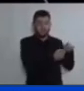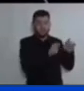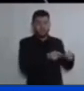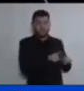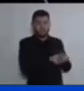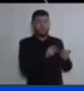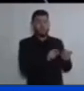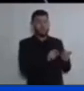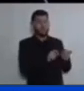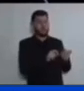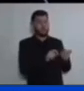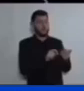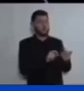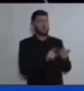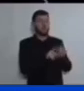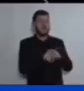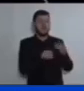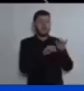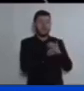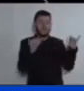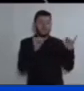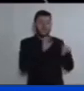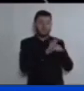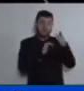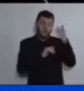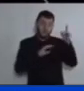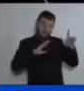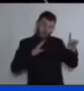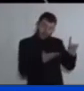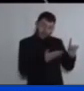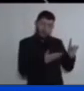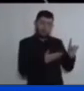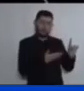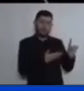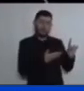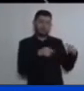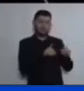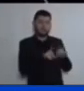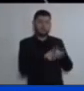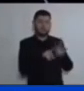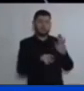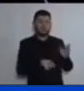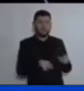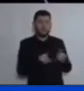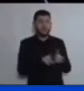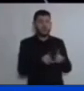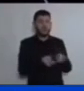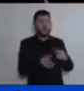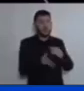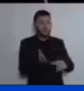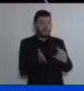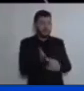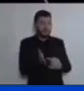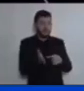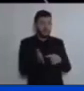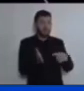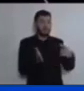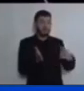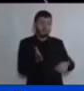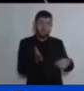às imputações dirigidas ao réu sem que as circunstâncias narradas num acordo pôs em relevo a oração penal em andamento